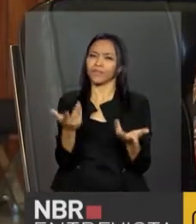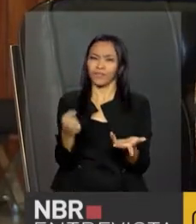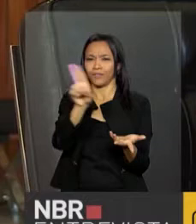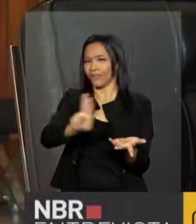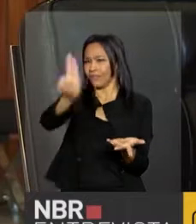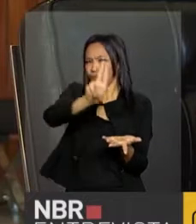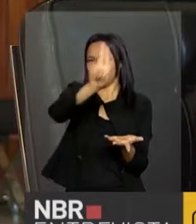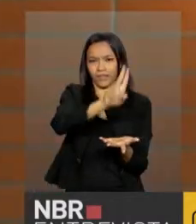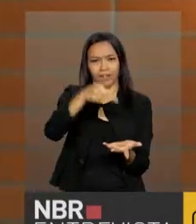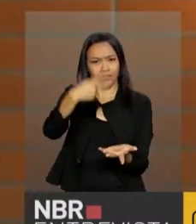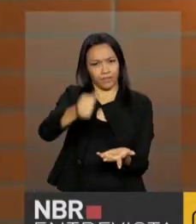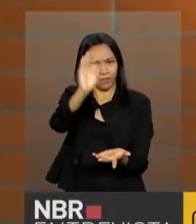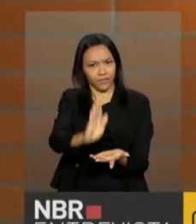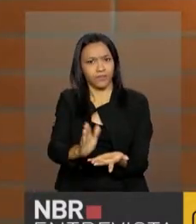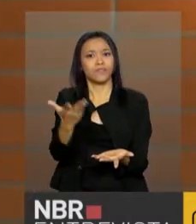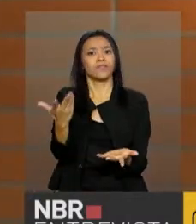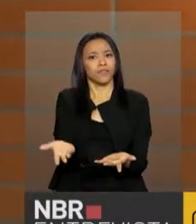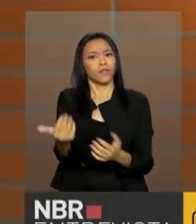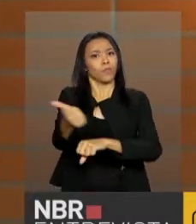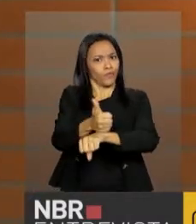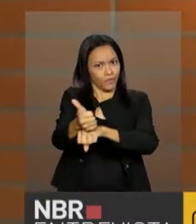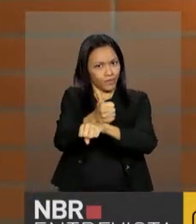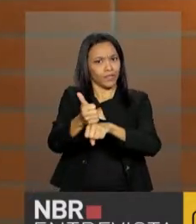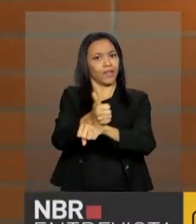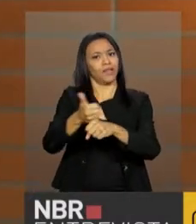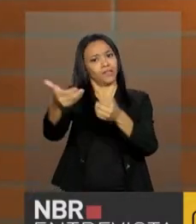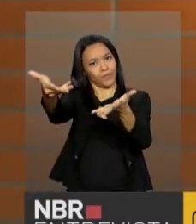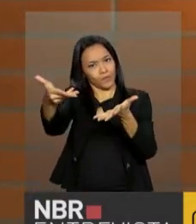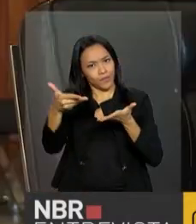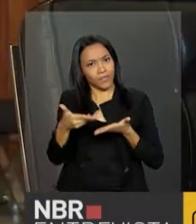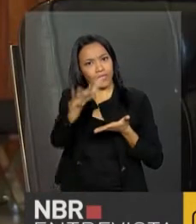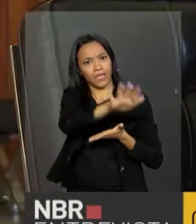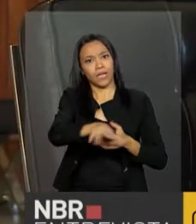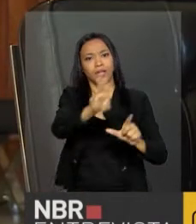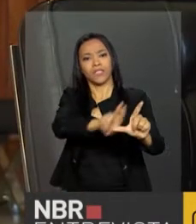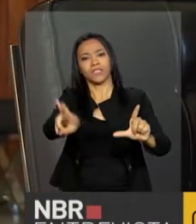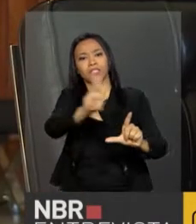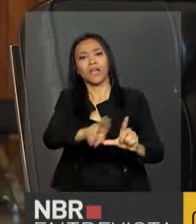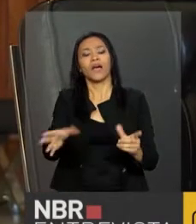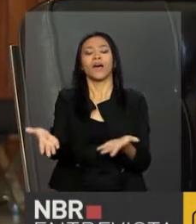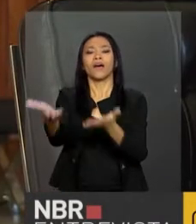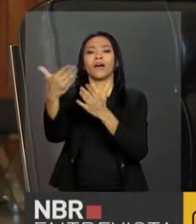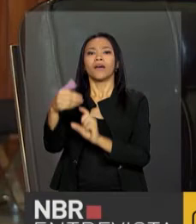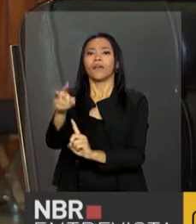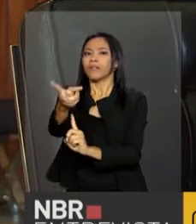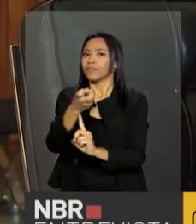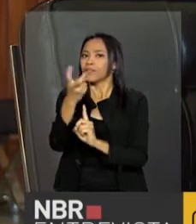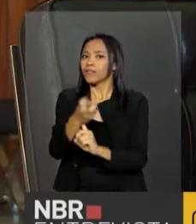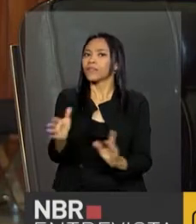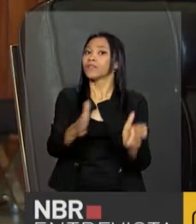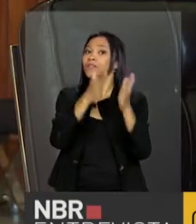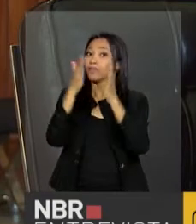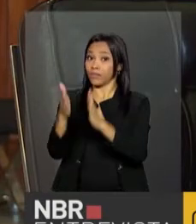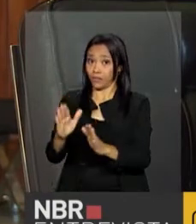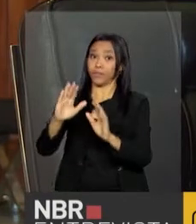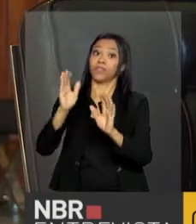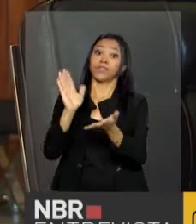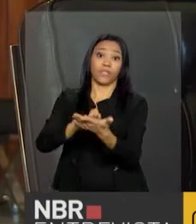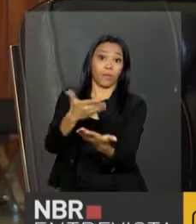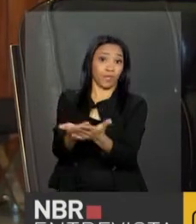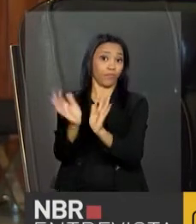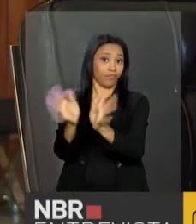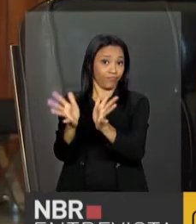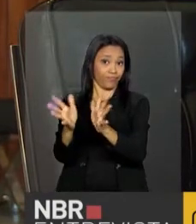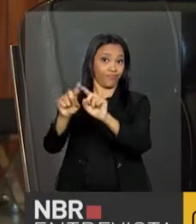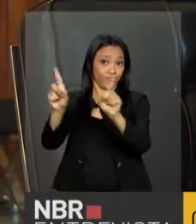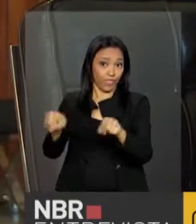de universidades também e profissionais, tanto da legendagem, da audiodescrição e da janela de interpretação em Libras,